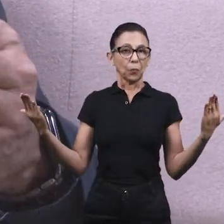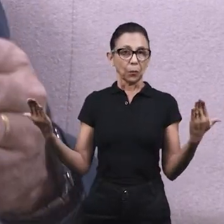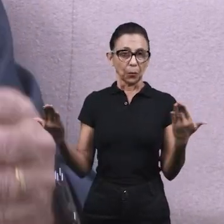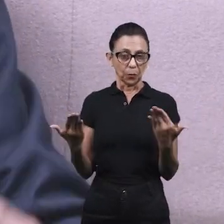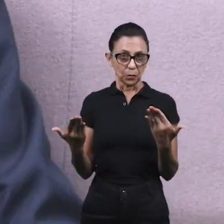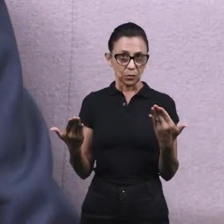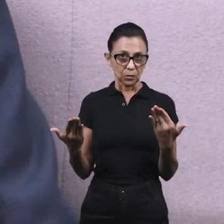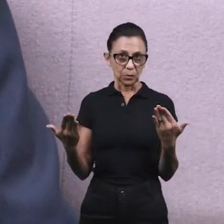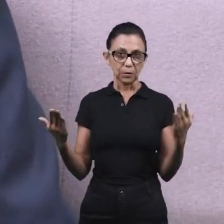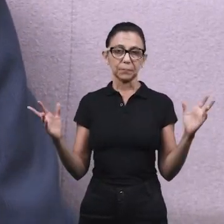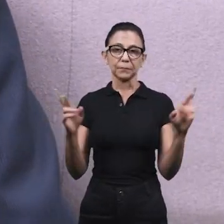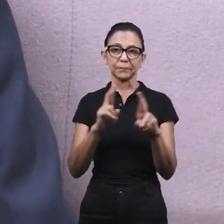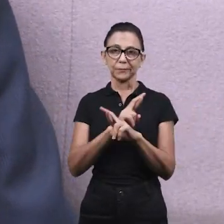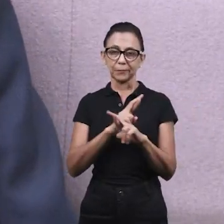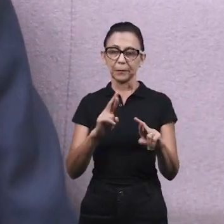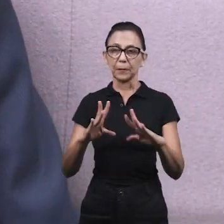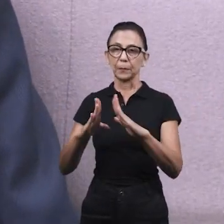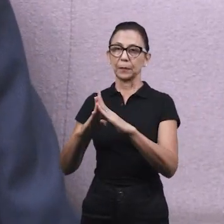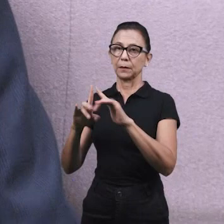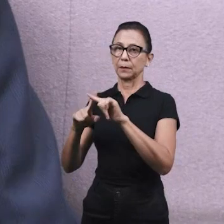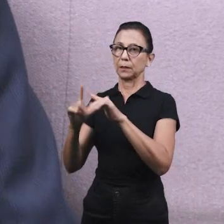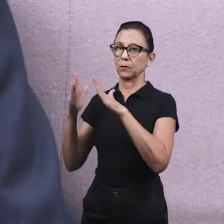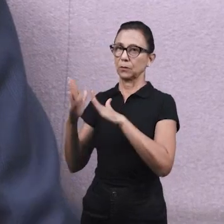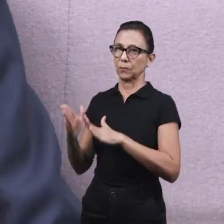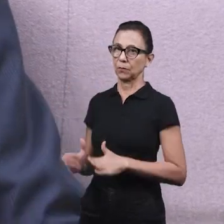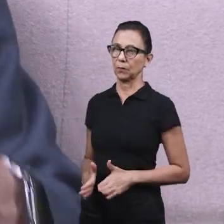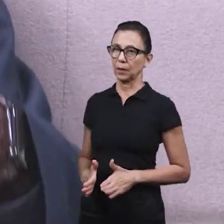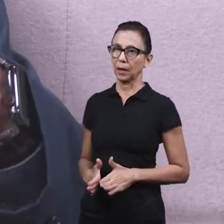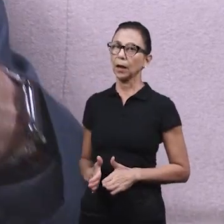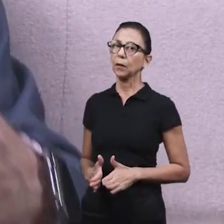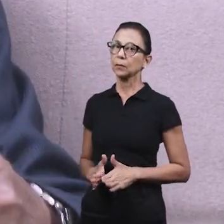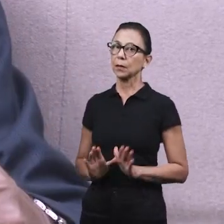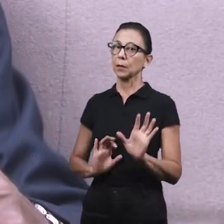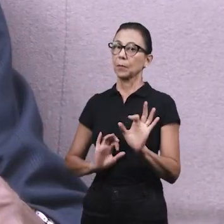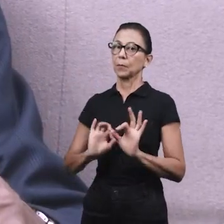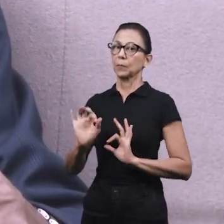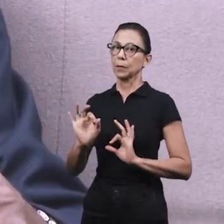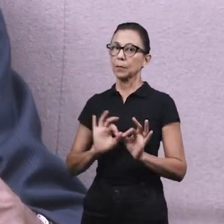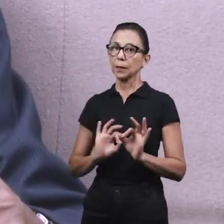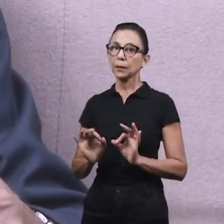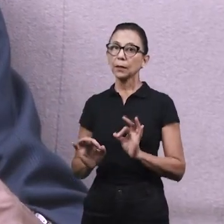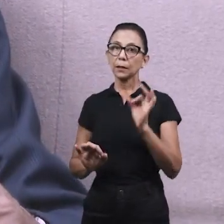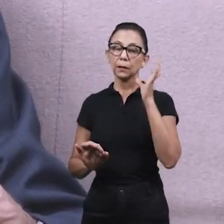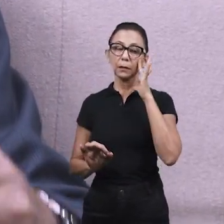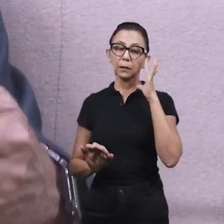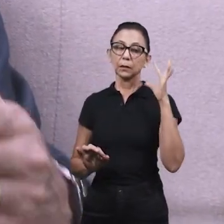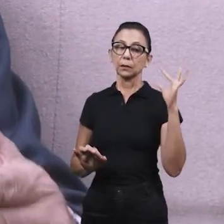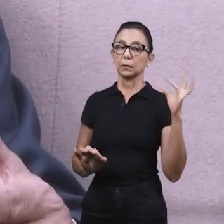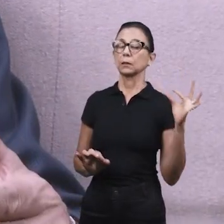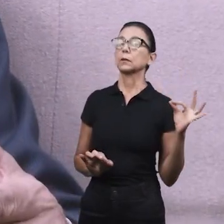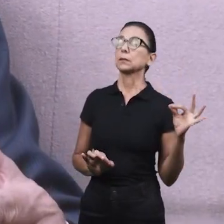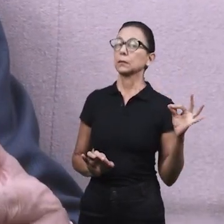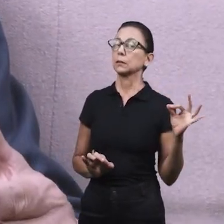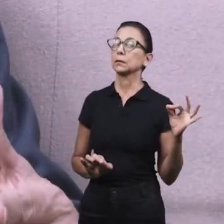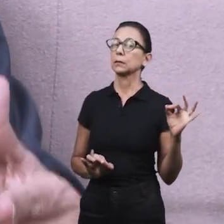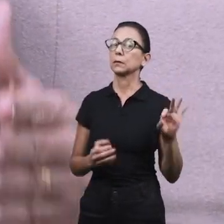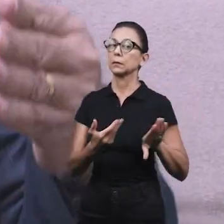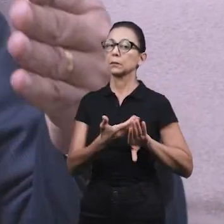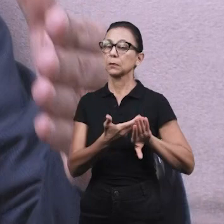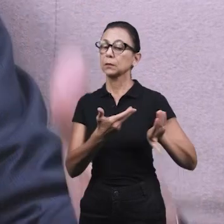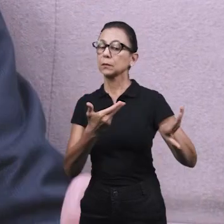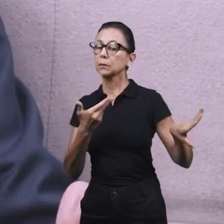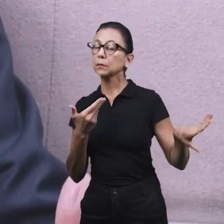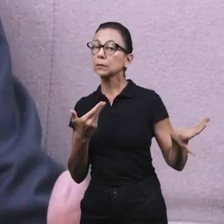Canaã celestial. E sua posição ou forma de vida é a mesma, é